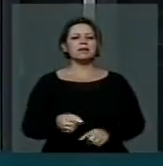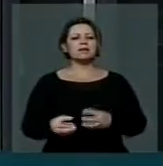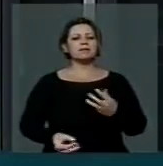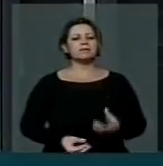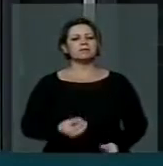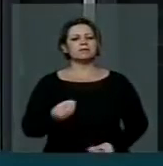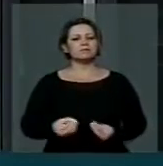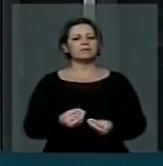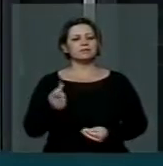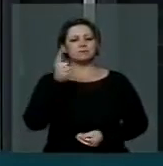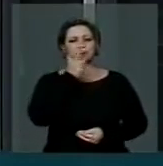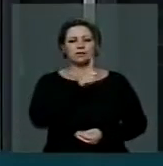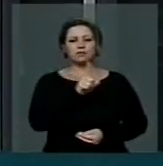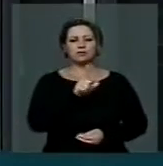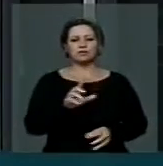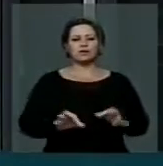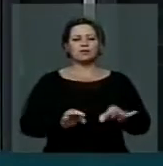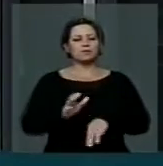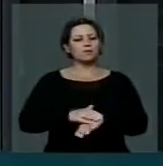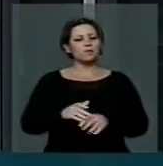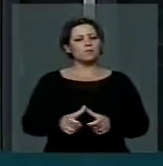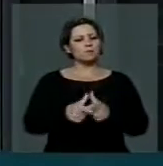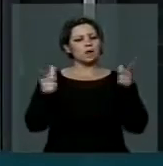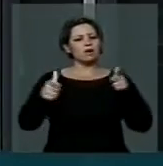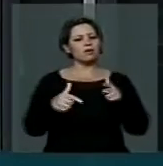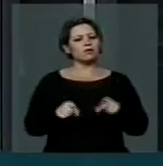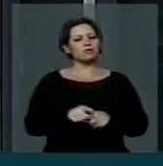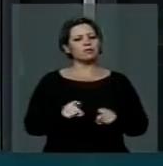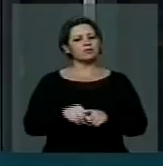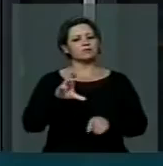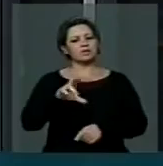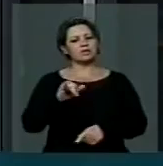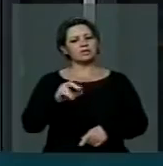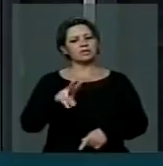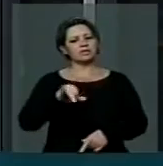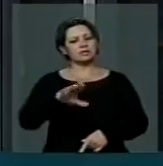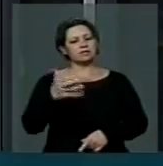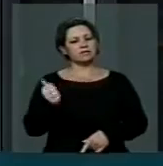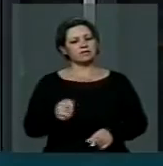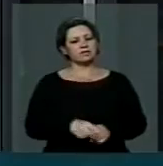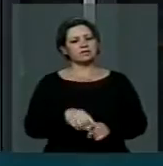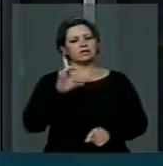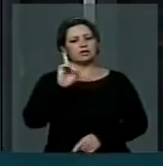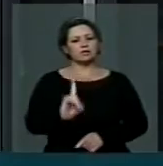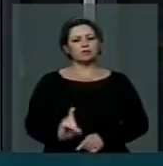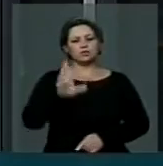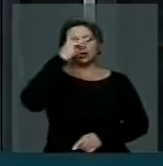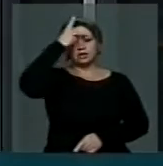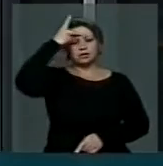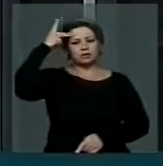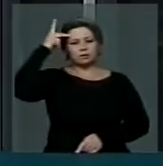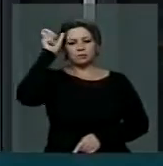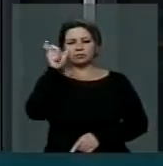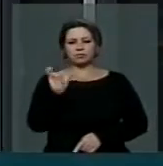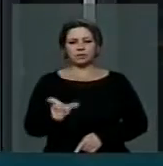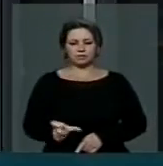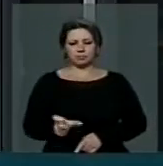guardiã daquilo que constitui o maior patrimônio da civilização contemporânea, os direitos da pessoa